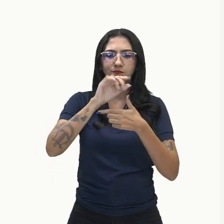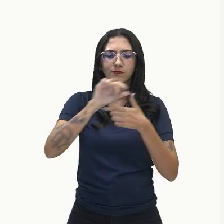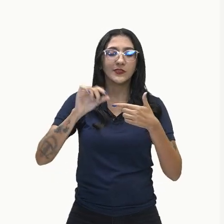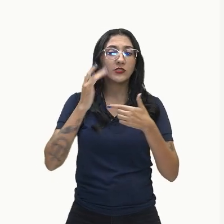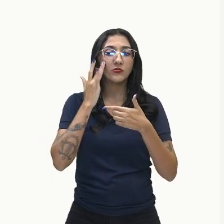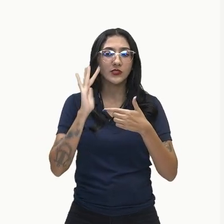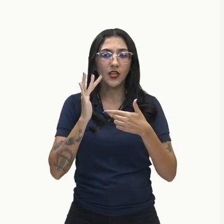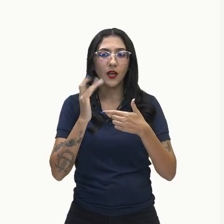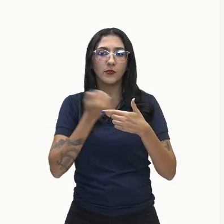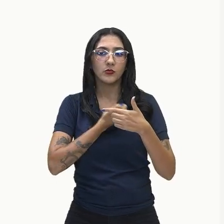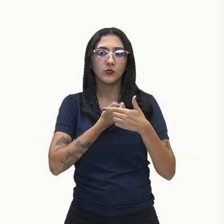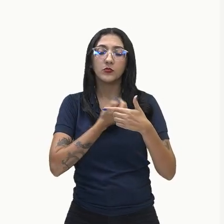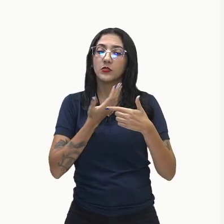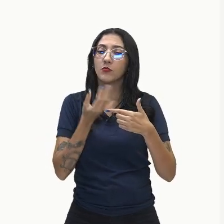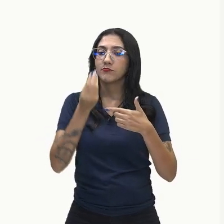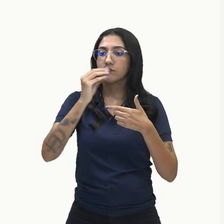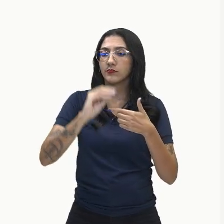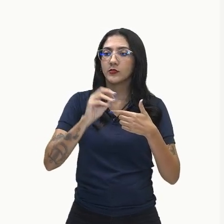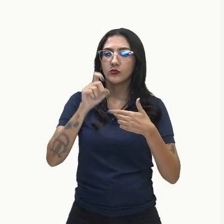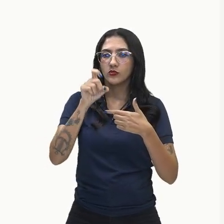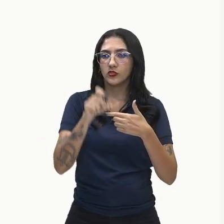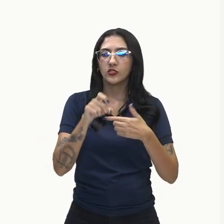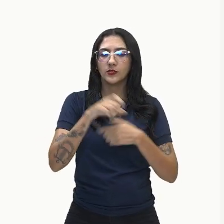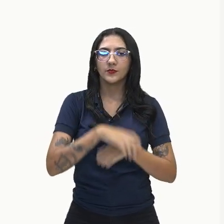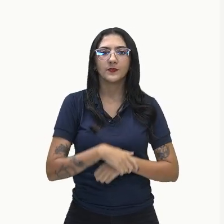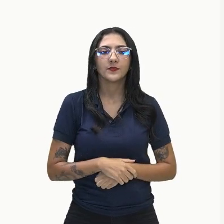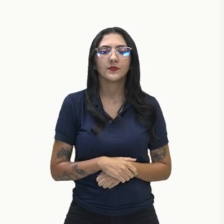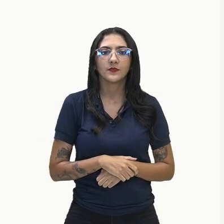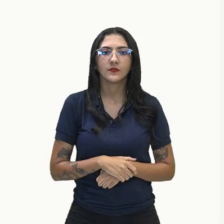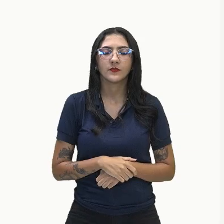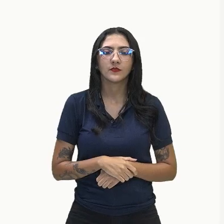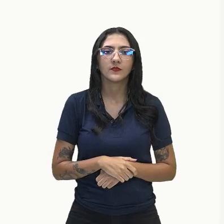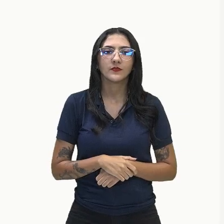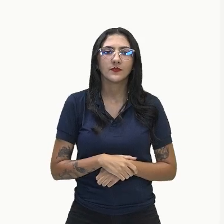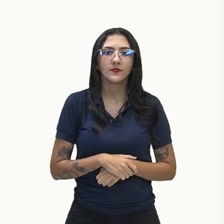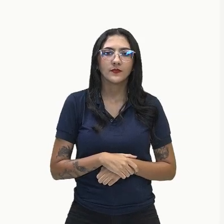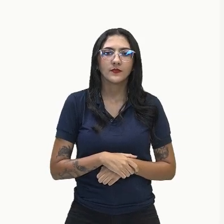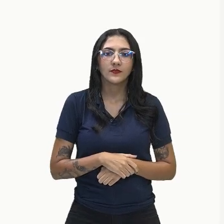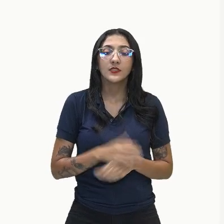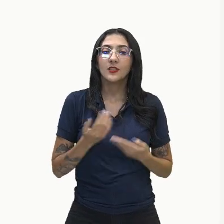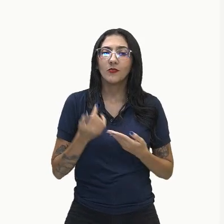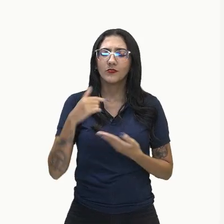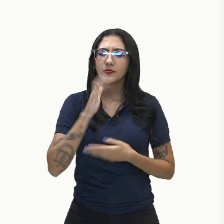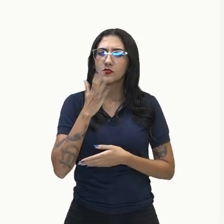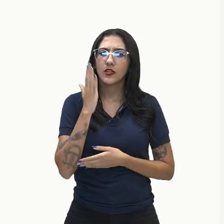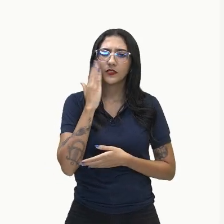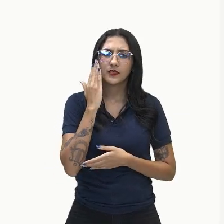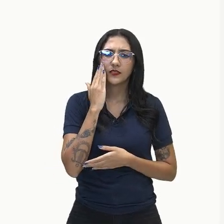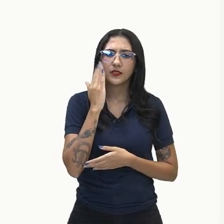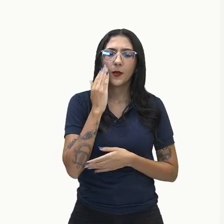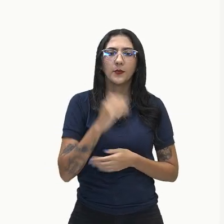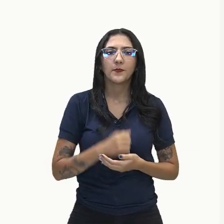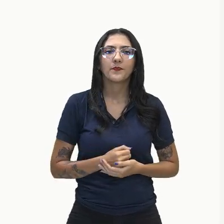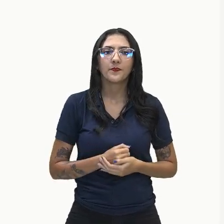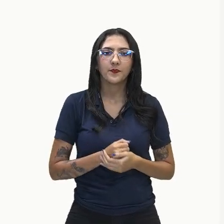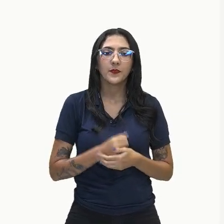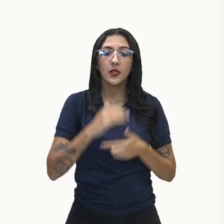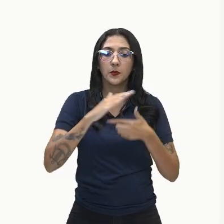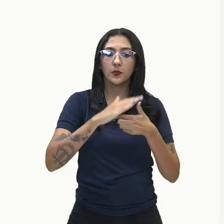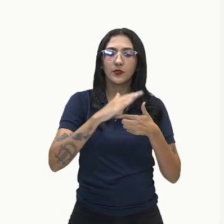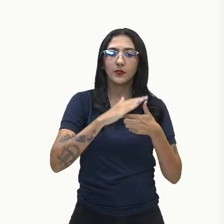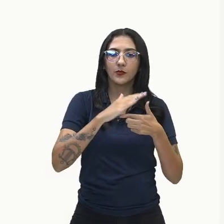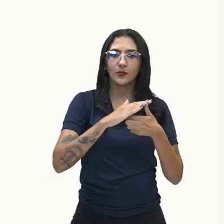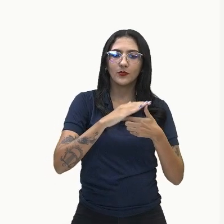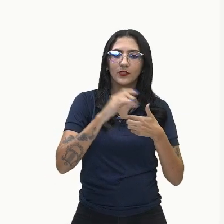chamar ela de x, certo? E aí, para resolver a questão, você já sabe, hipotenusa ao quadrado igual a